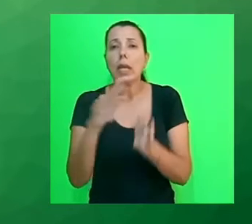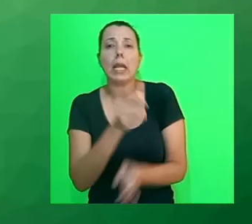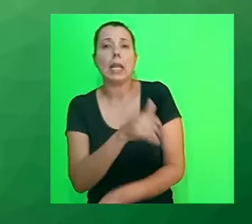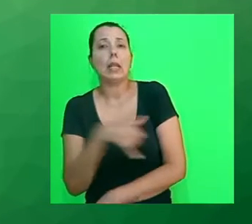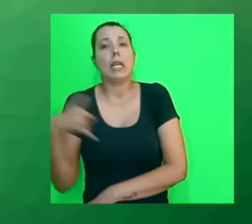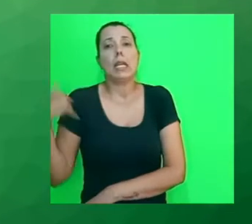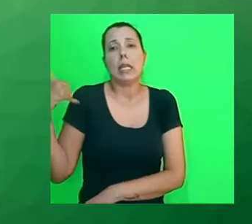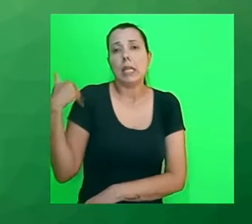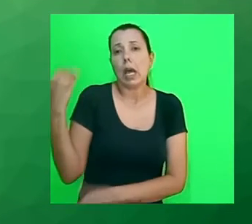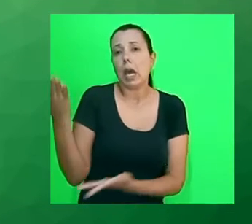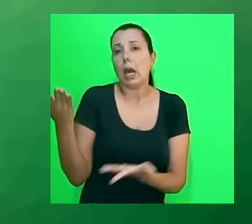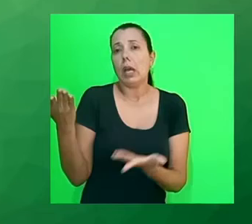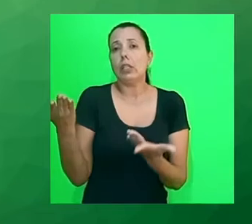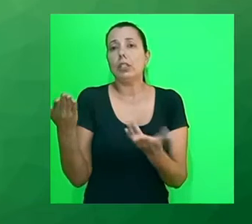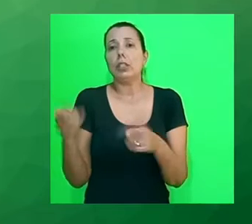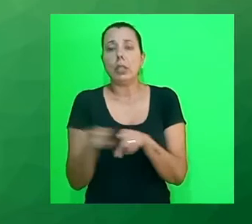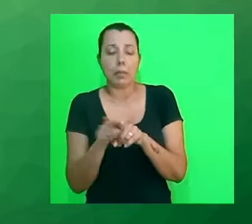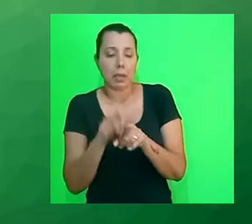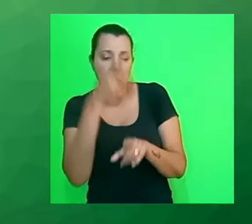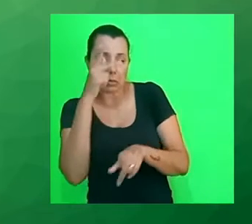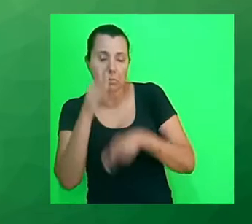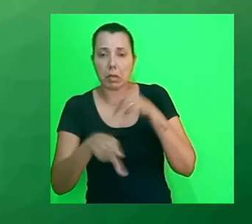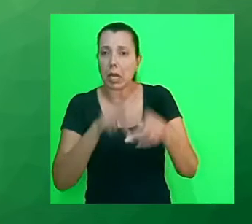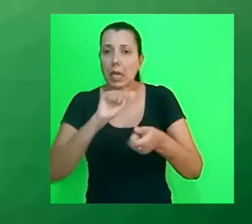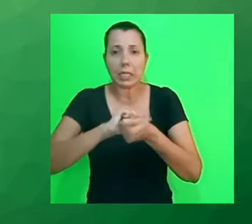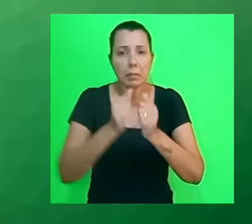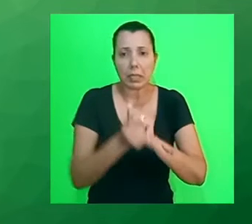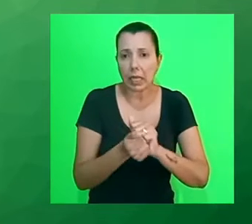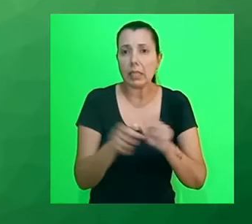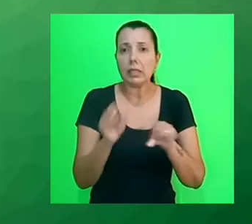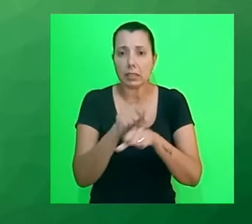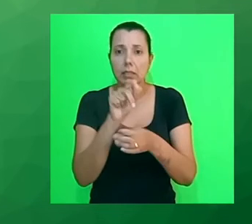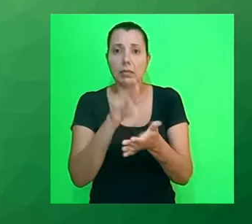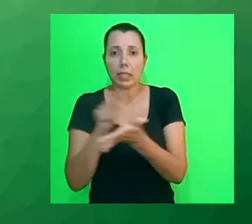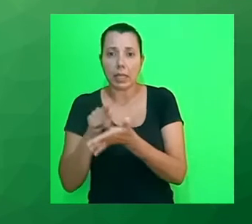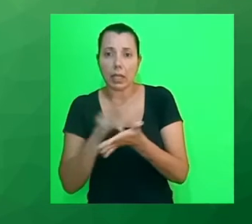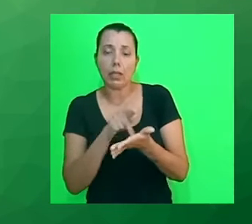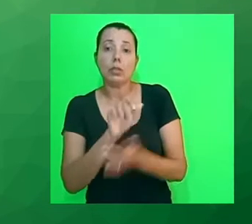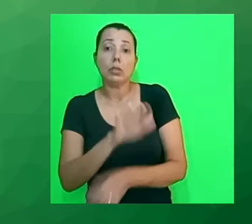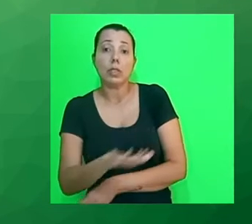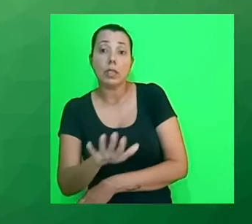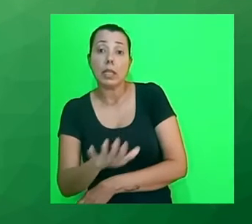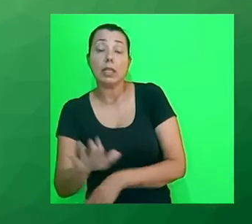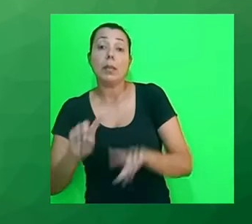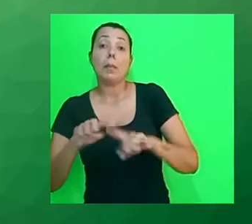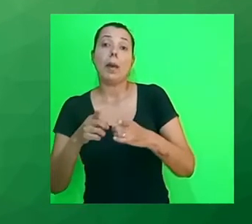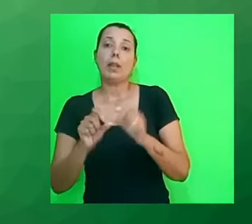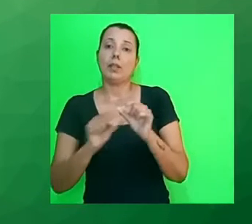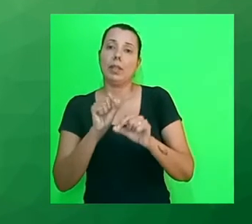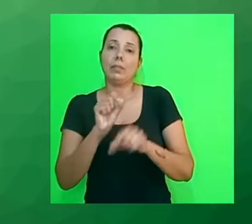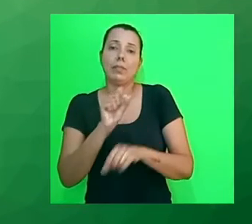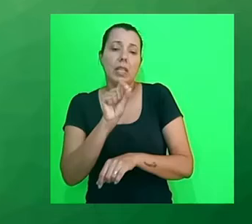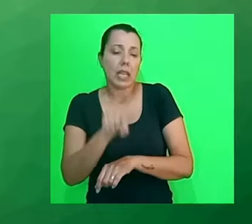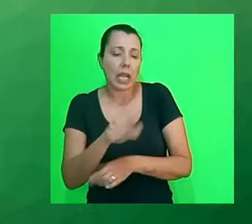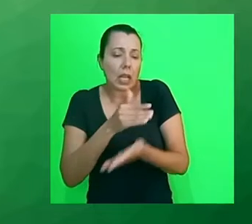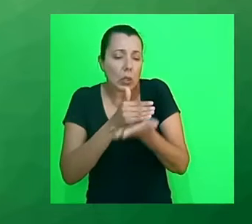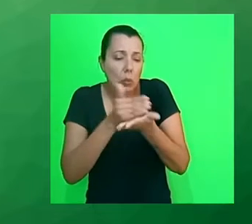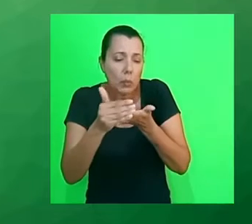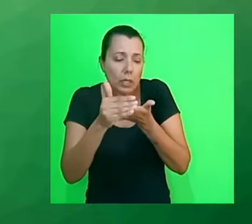dele ter nascido, né, com uma formação biológica, anatômica,